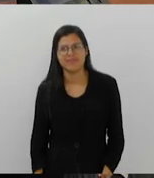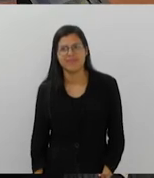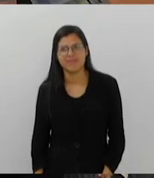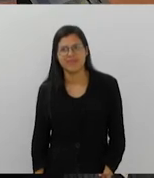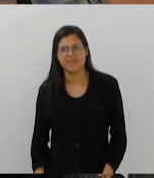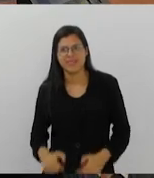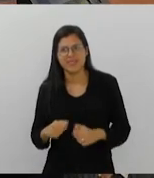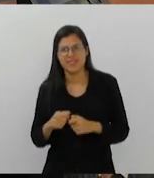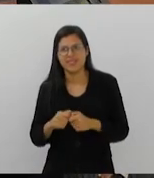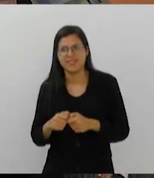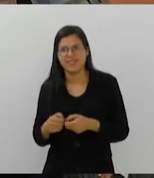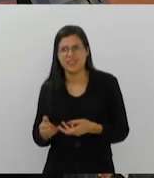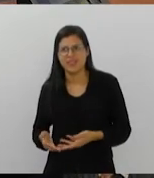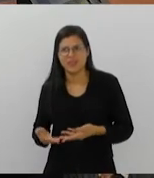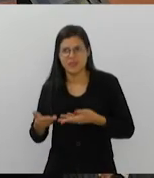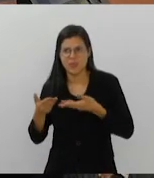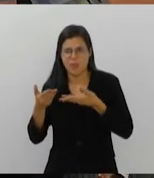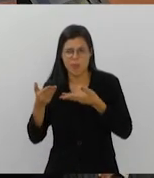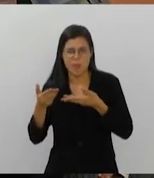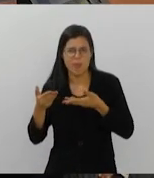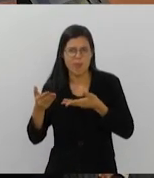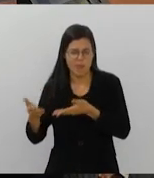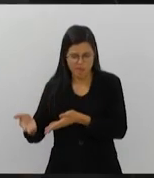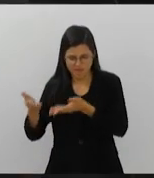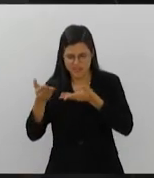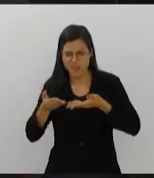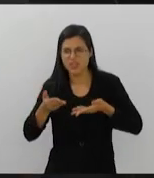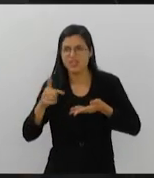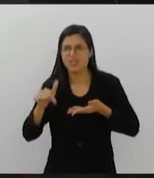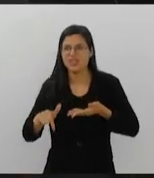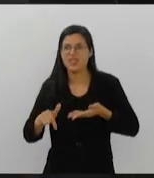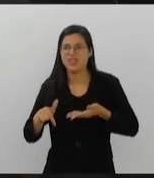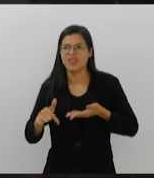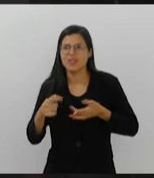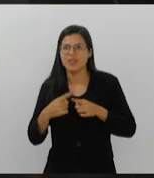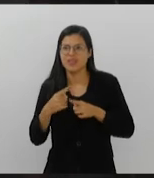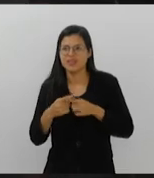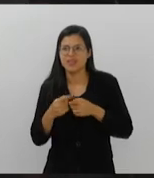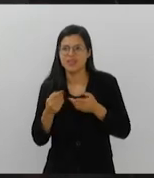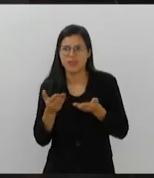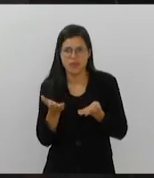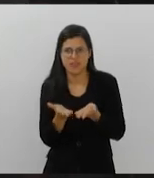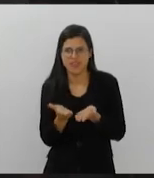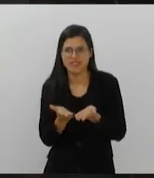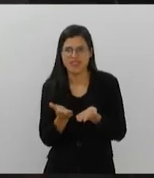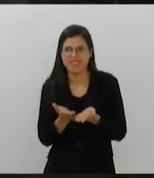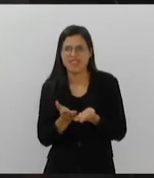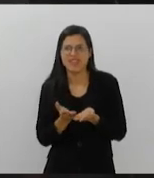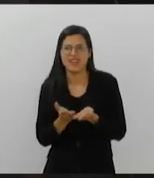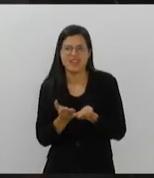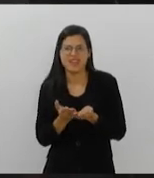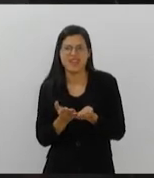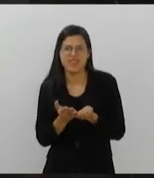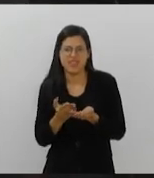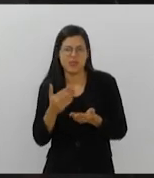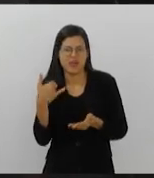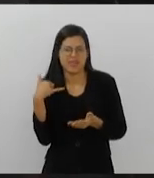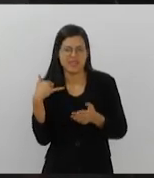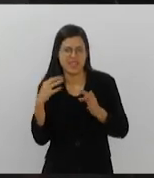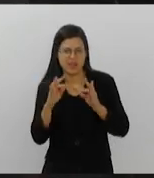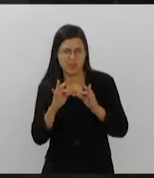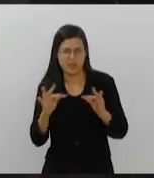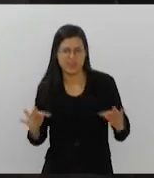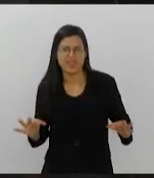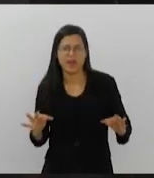Fiz um convite a ele para estar conosco no aniversário, eu sou evangélica, do Templo de Salomão, ele esteve lá, a gente nem conseguiu se encontrar de